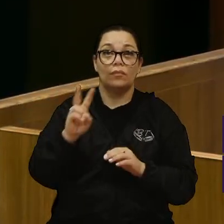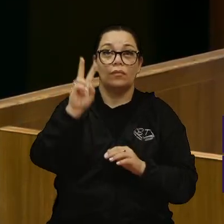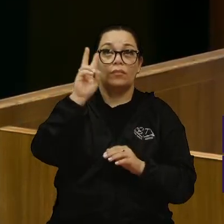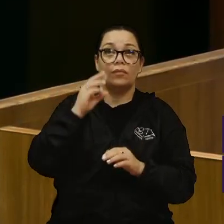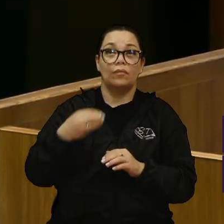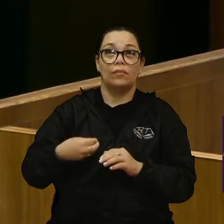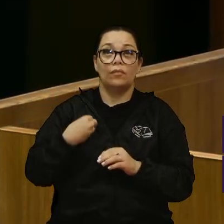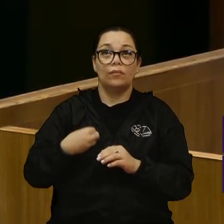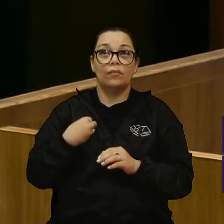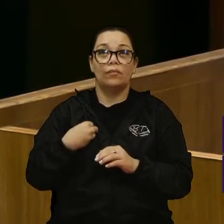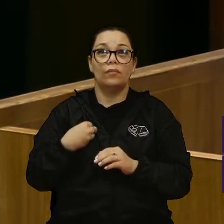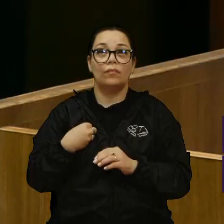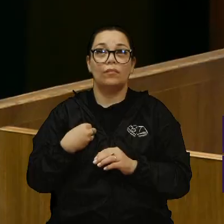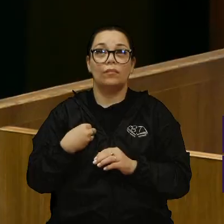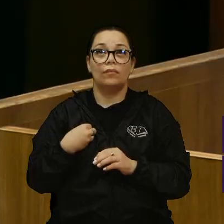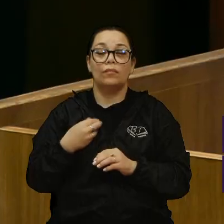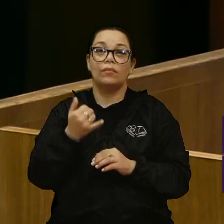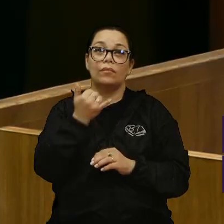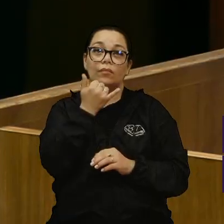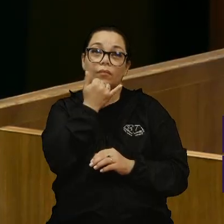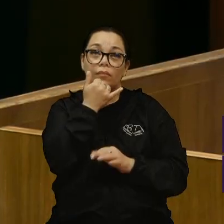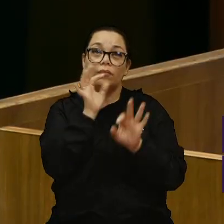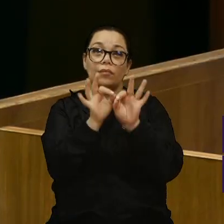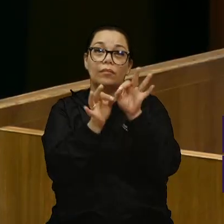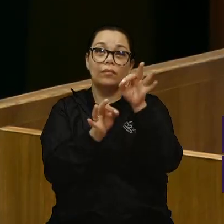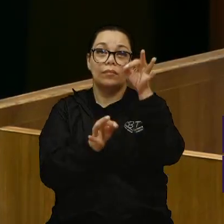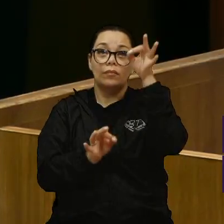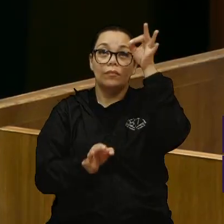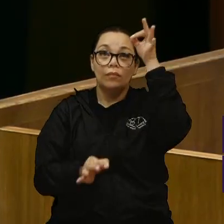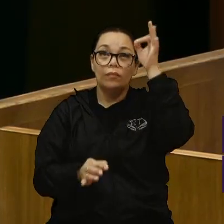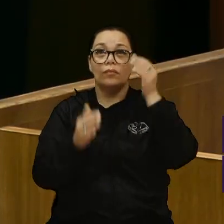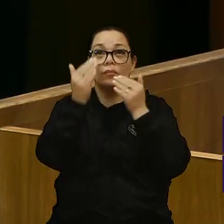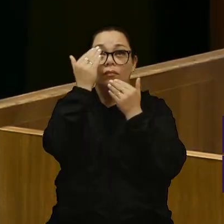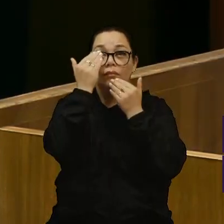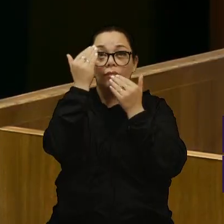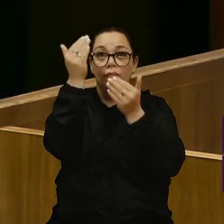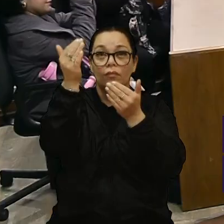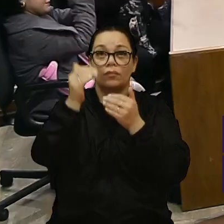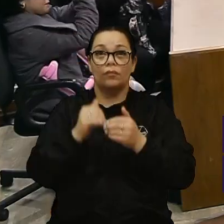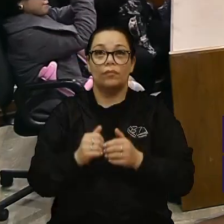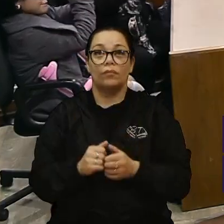vida. Desculpa por me alongar e muito obrigada.